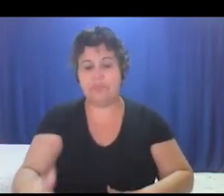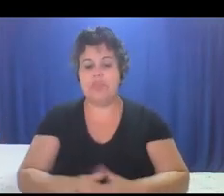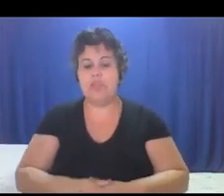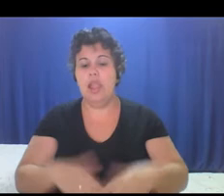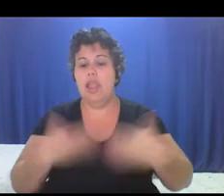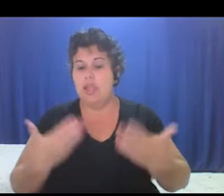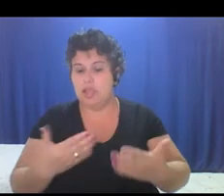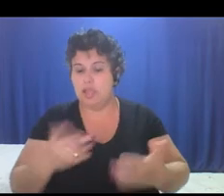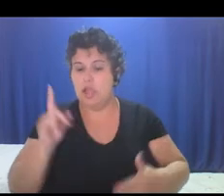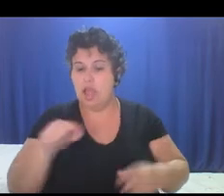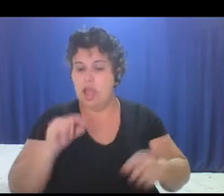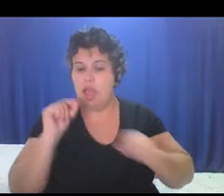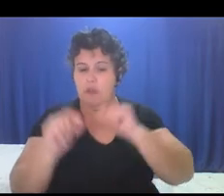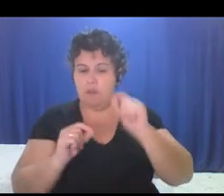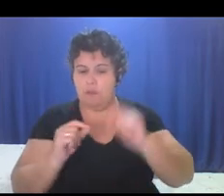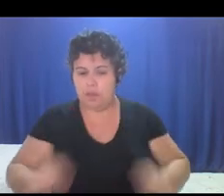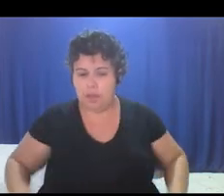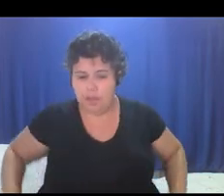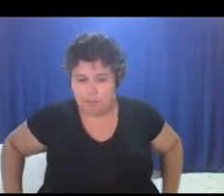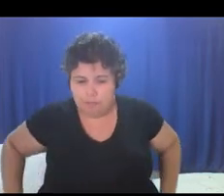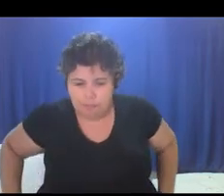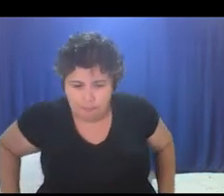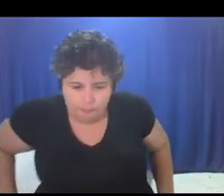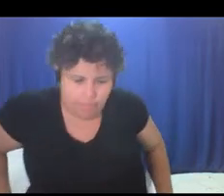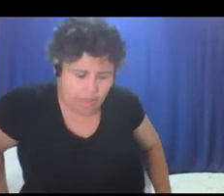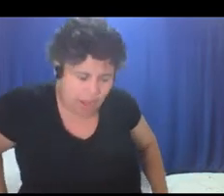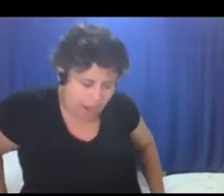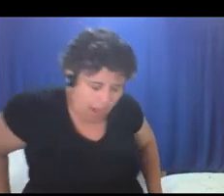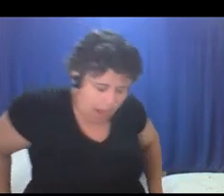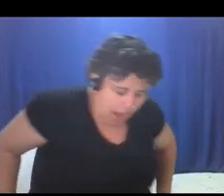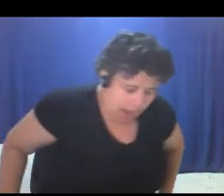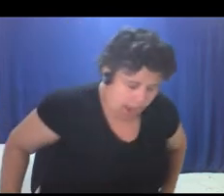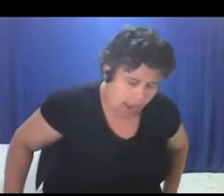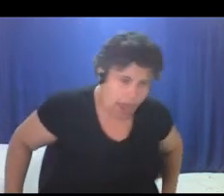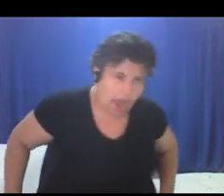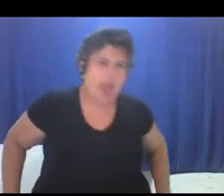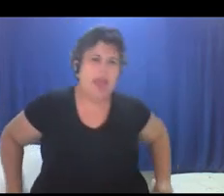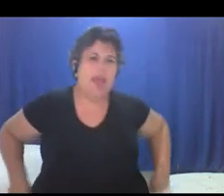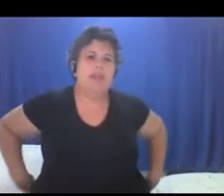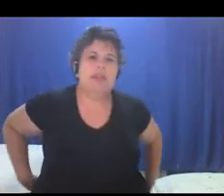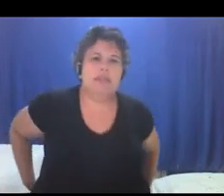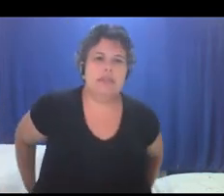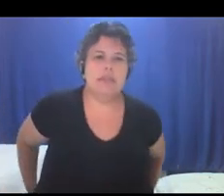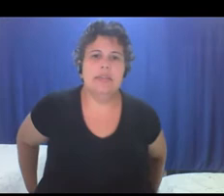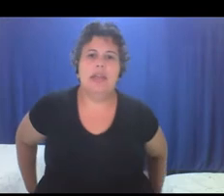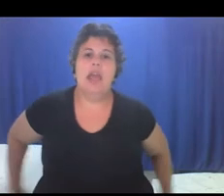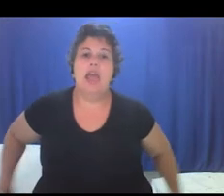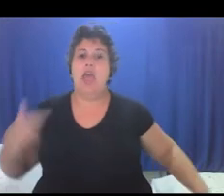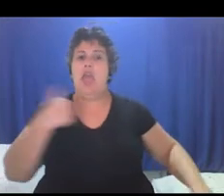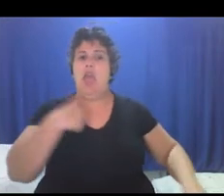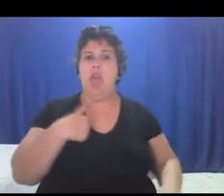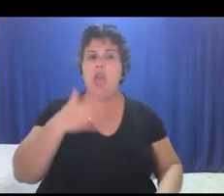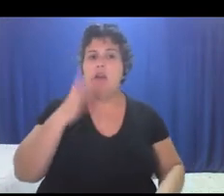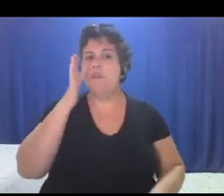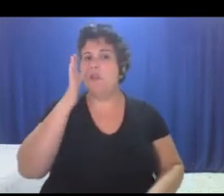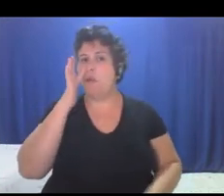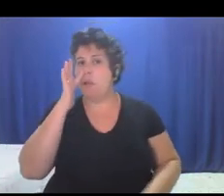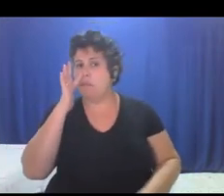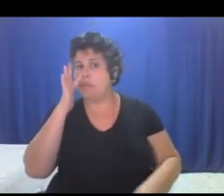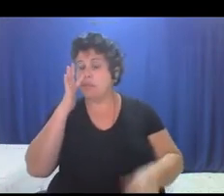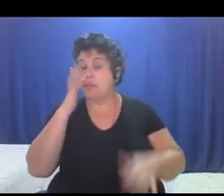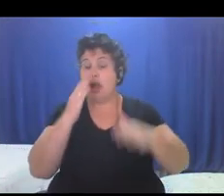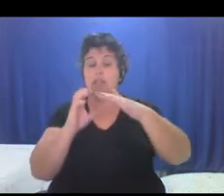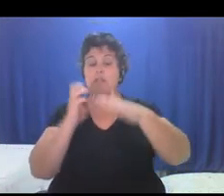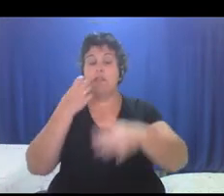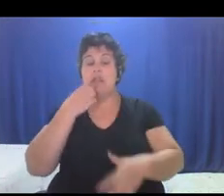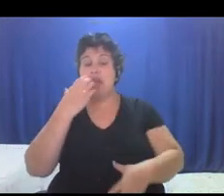eu fico um pouco até abismada o quanto que a CIT continua, mesmo crescendo e crescendo muito, com essa essência,